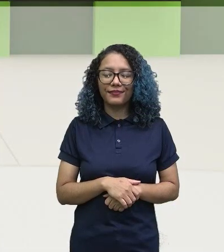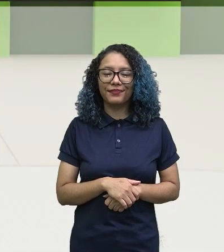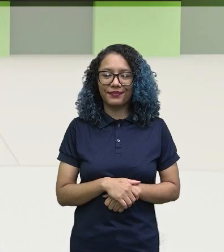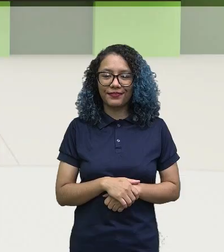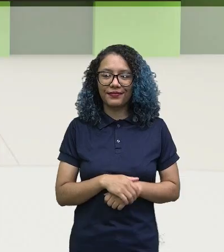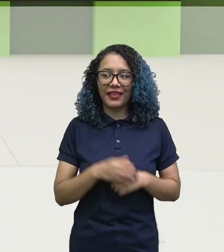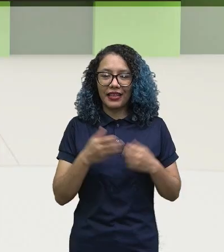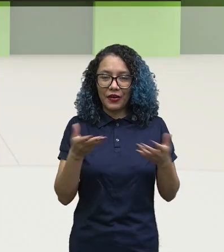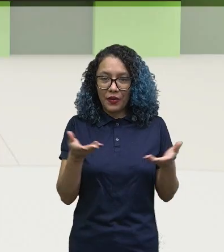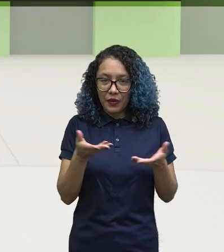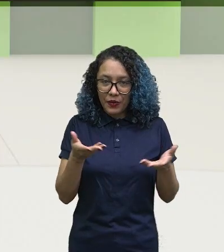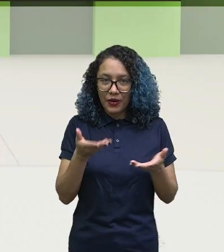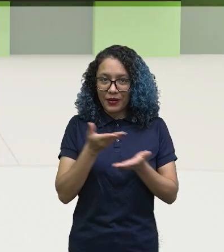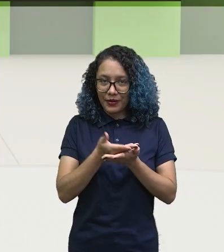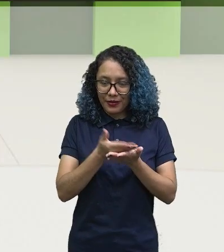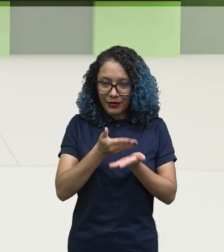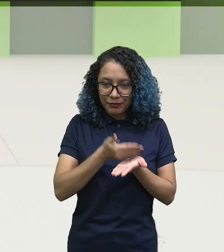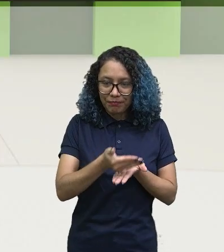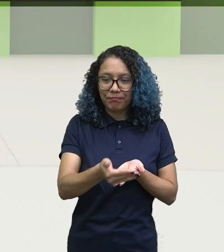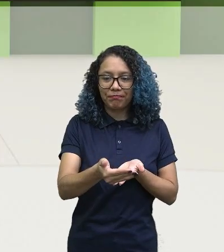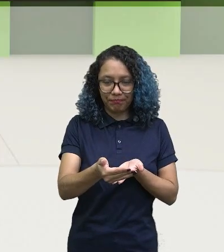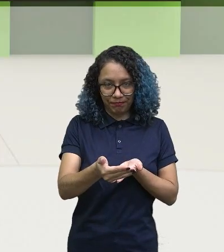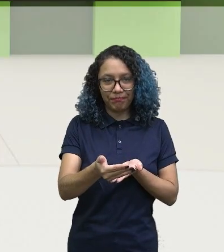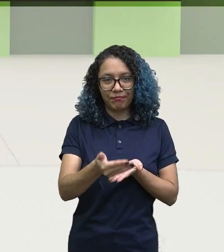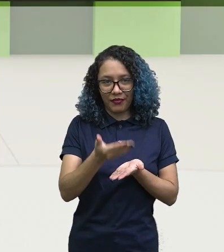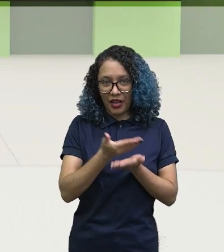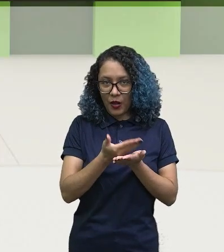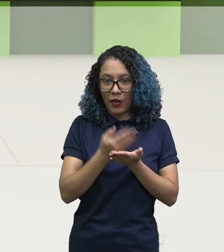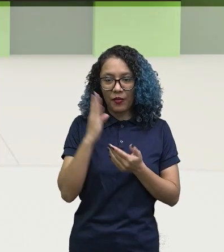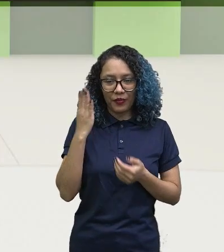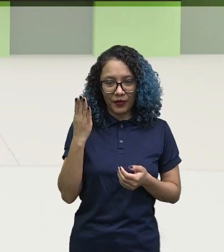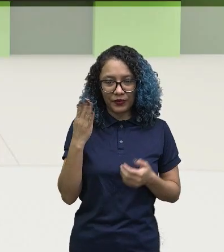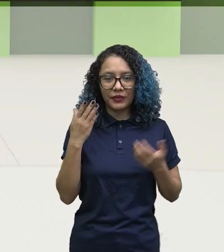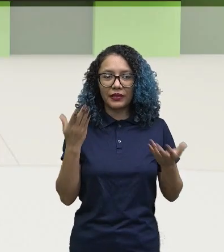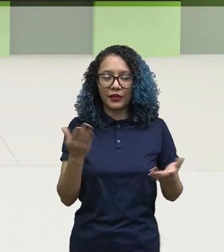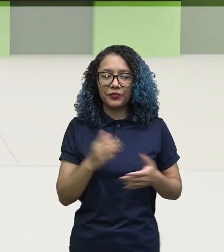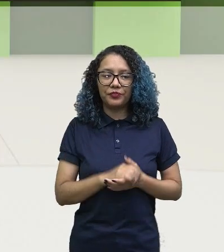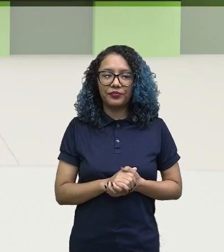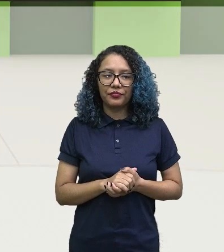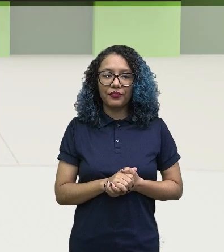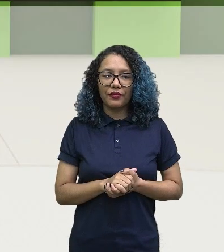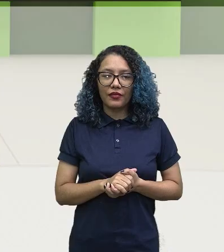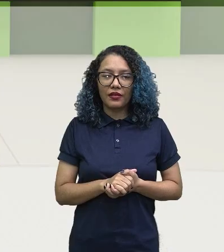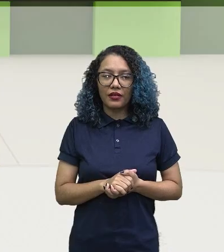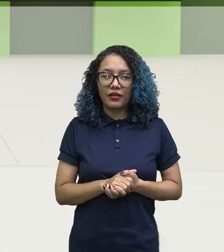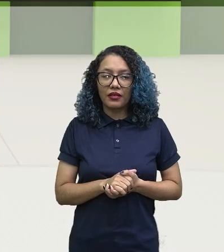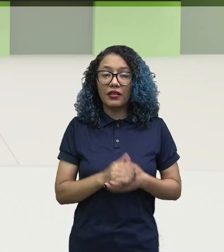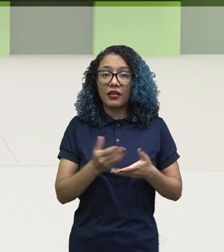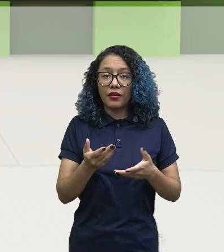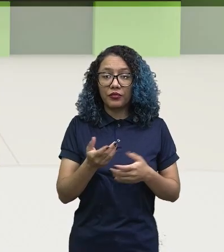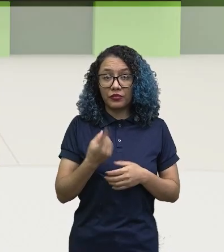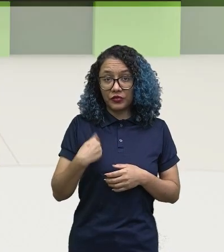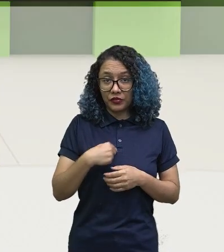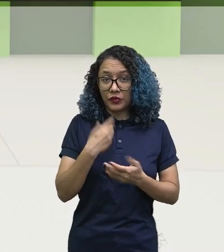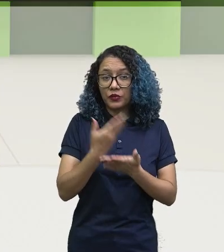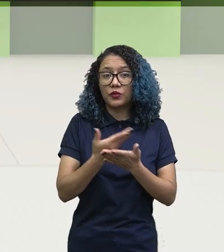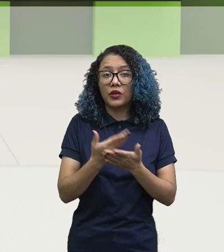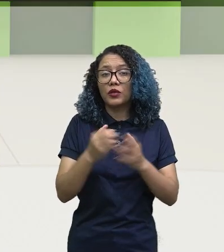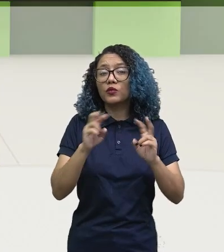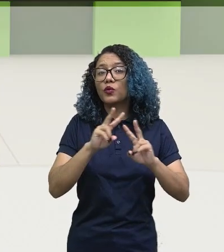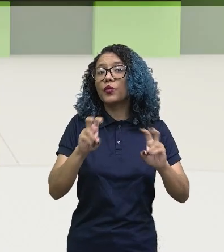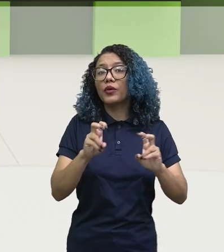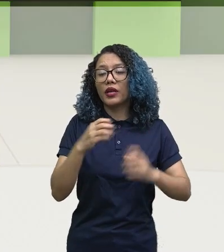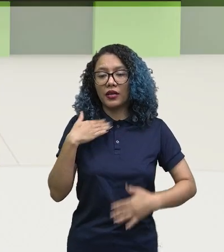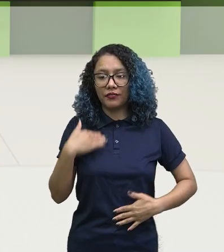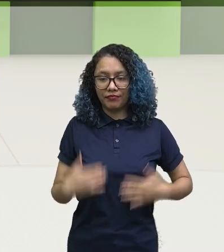Muito bem, vamos dar início à nossa aula de biologia. Como vocês puderam observar, iremos falar sobre o corpo humano, né? Então, o